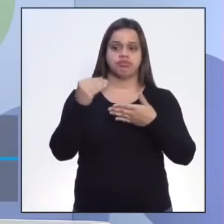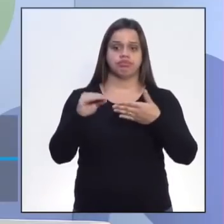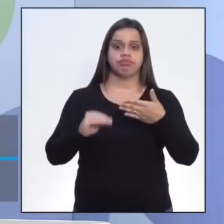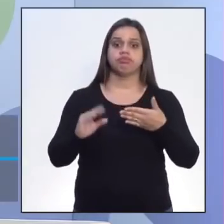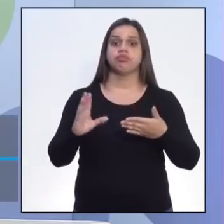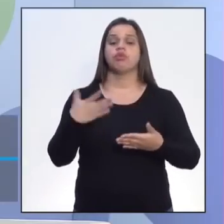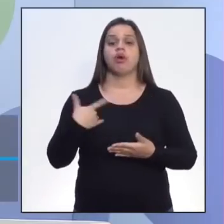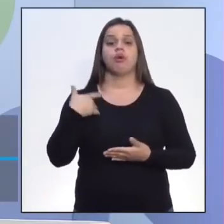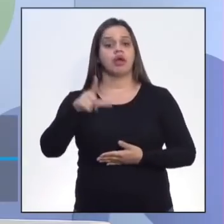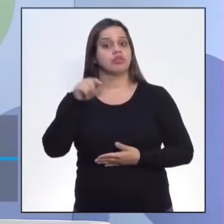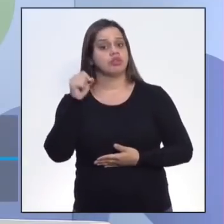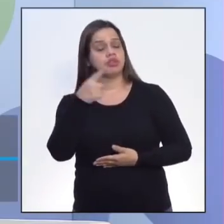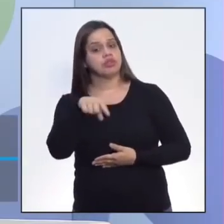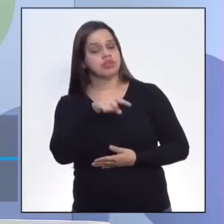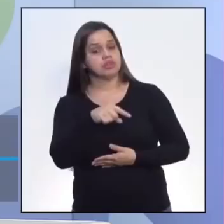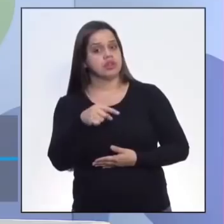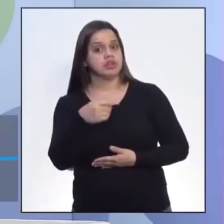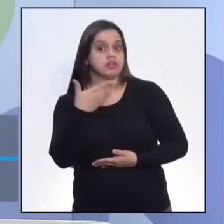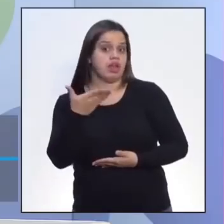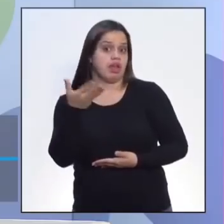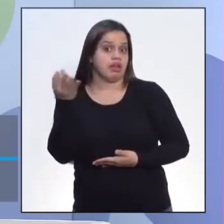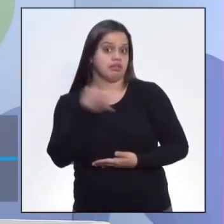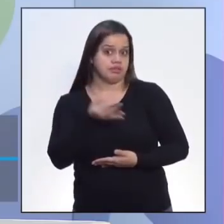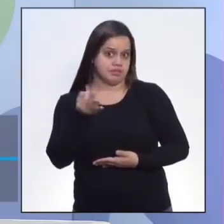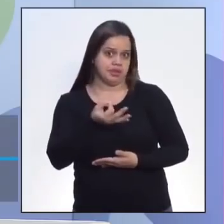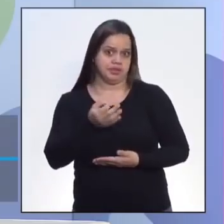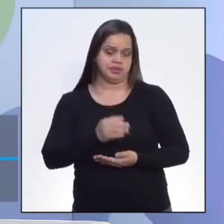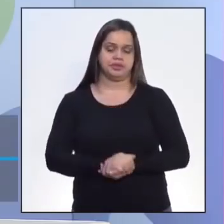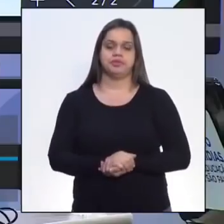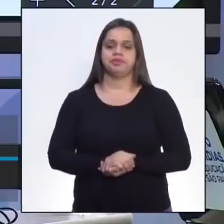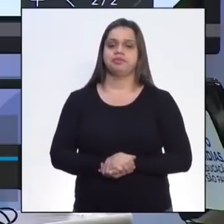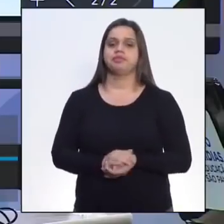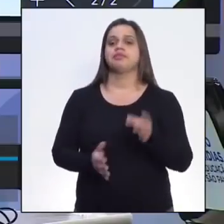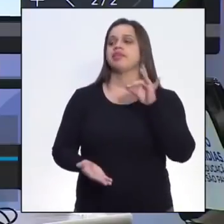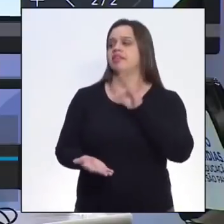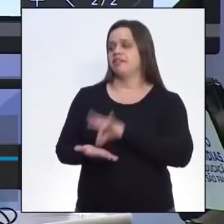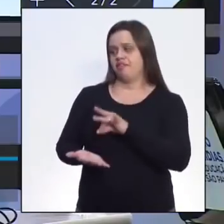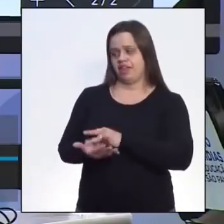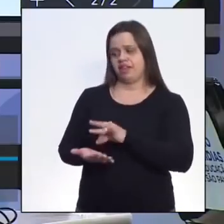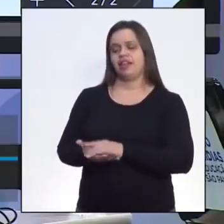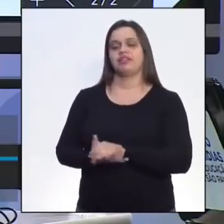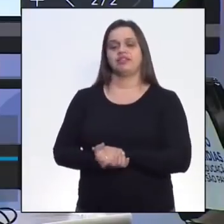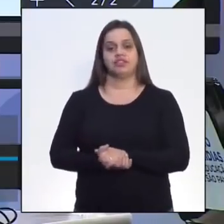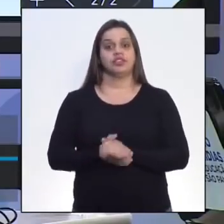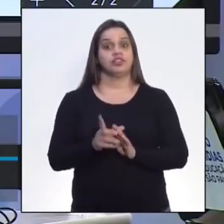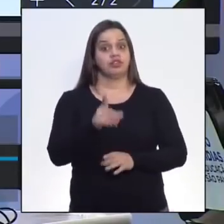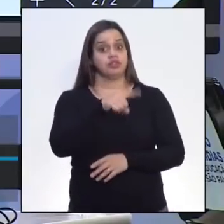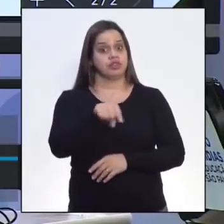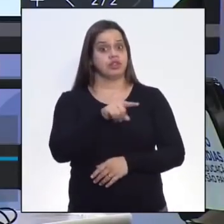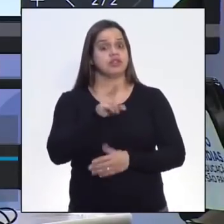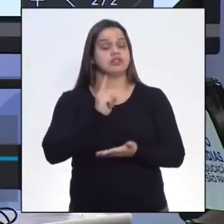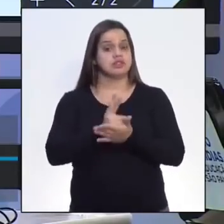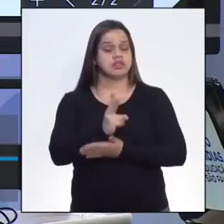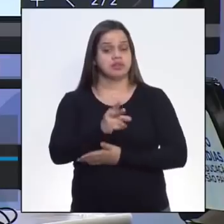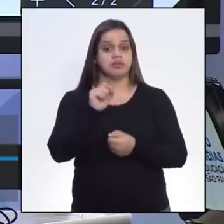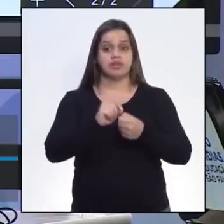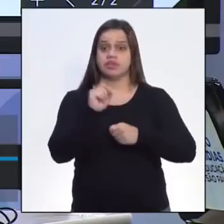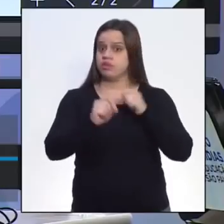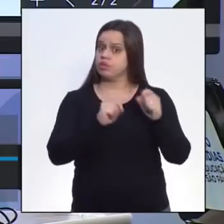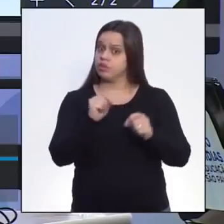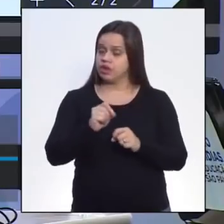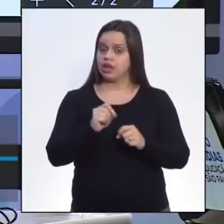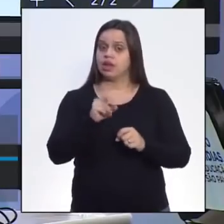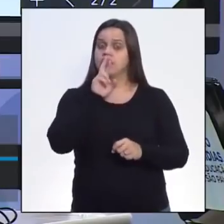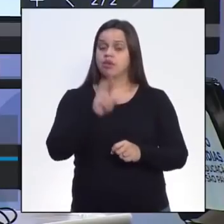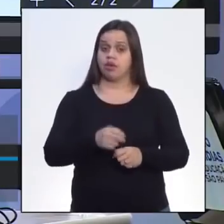qual alternativa vocês julgam a mais correta, né, Ale? Exatamente. Não deixem de fazer as resoluções, mas a relação com